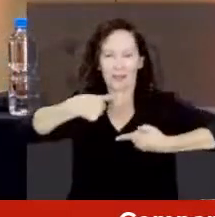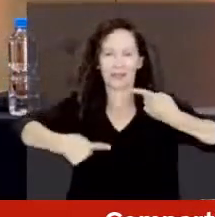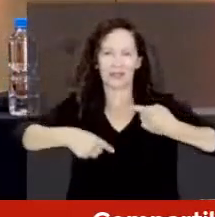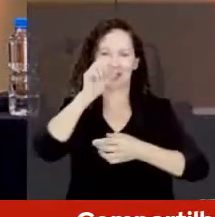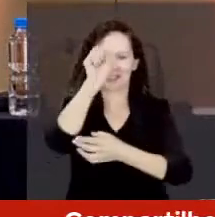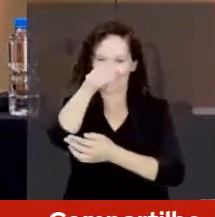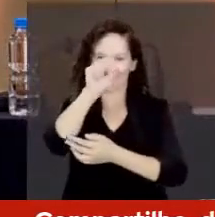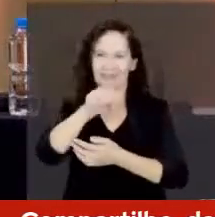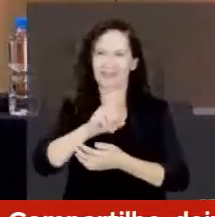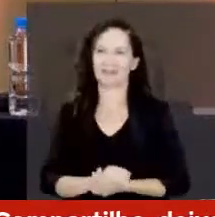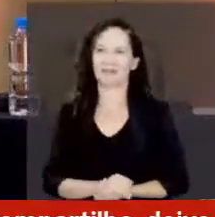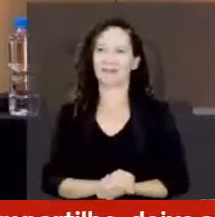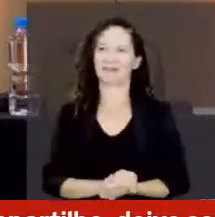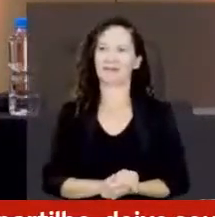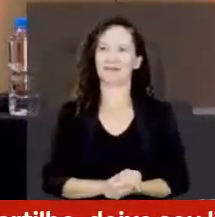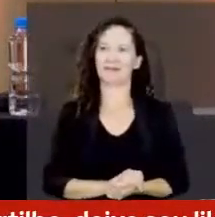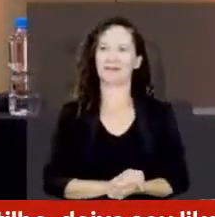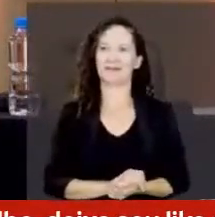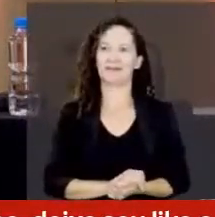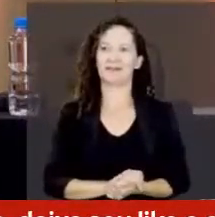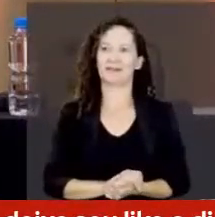Obrigado, senhores. Vamos lá.